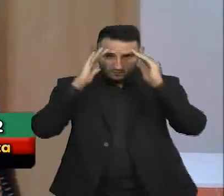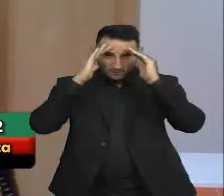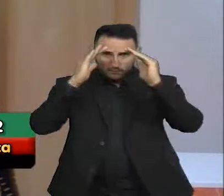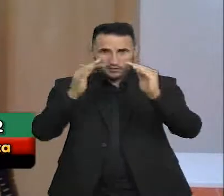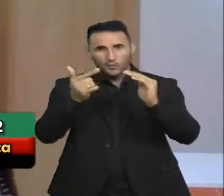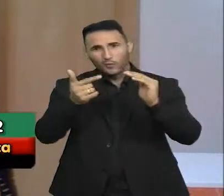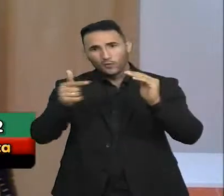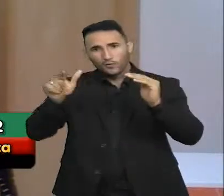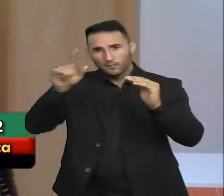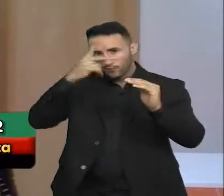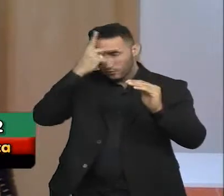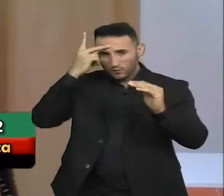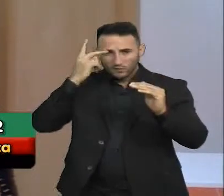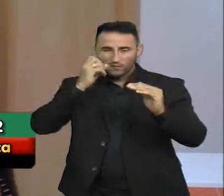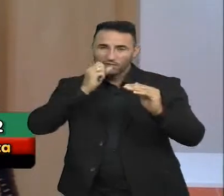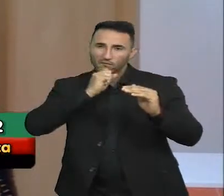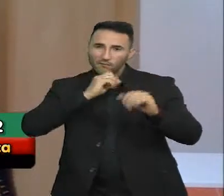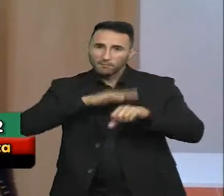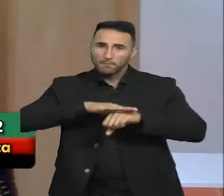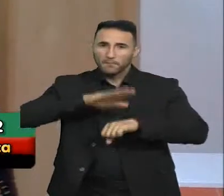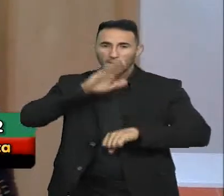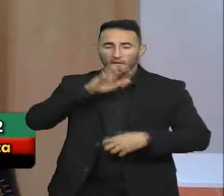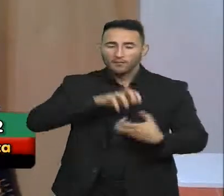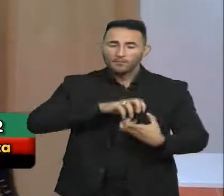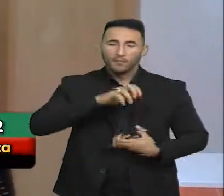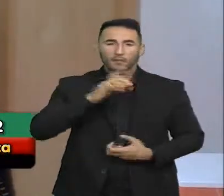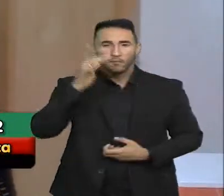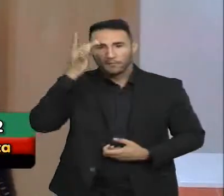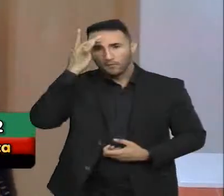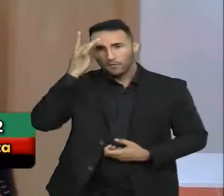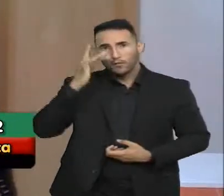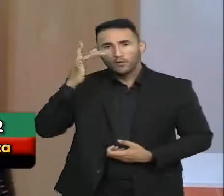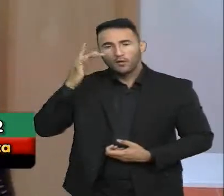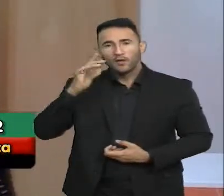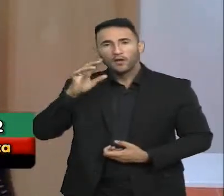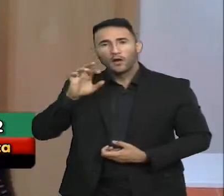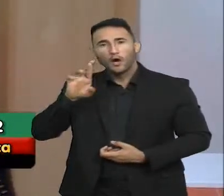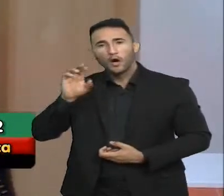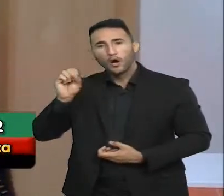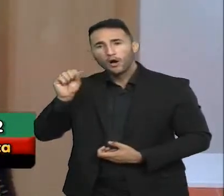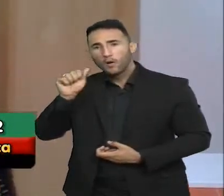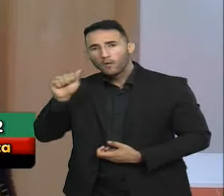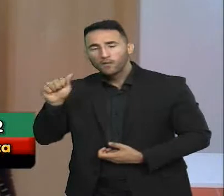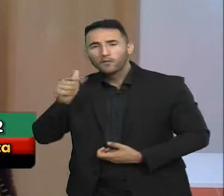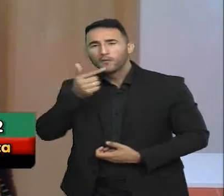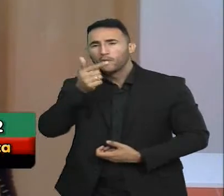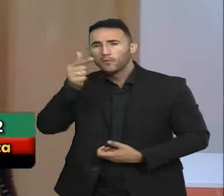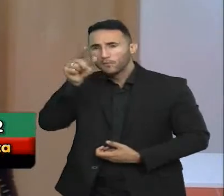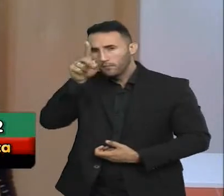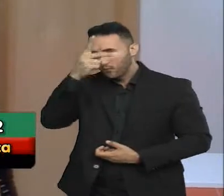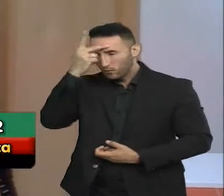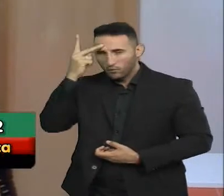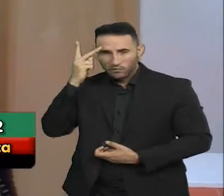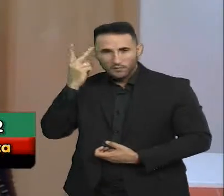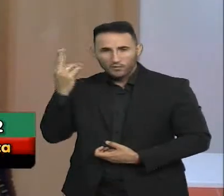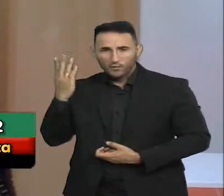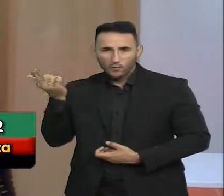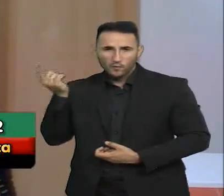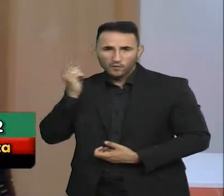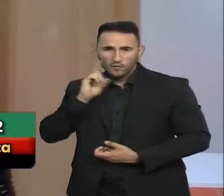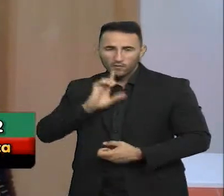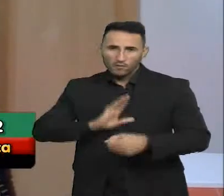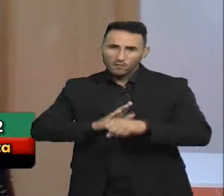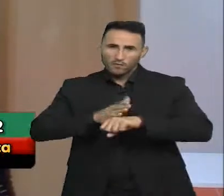mais velhos, e aí principalmente a Mazé, a Rosa Eleutério, para que a gente chegasse nesse espaço e nesse dia